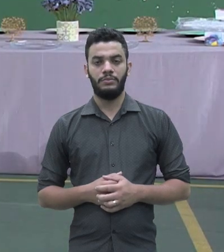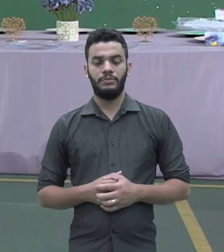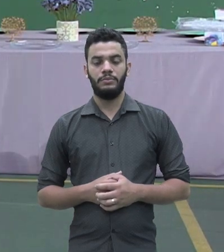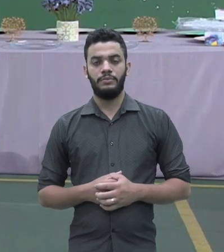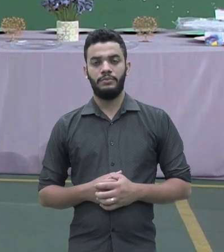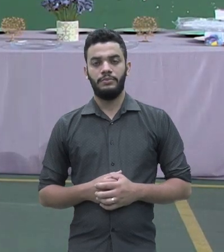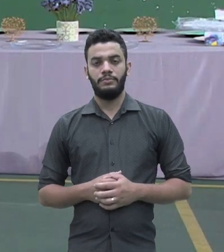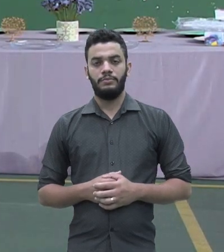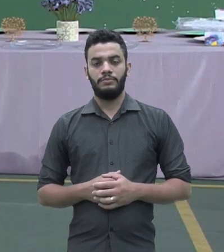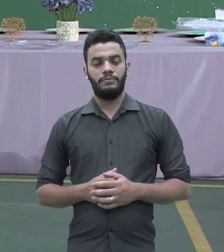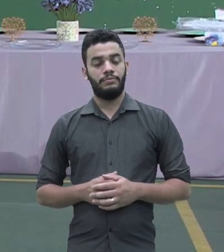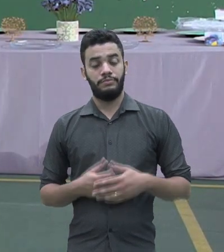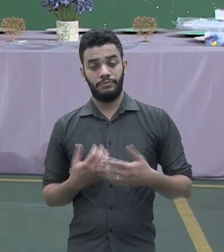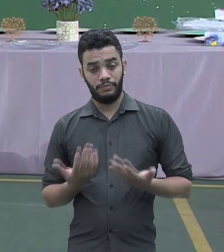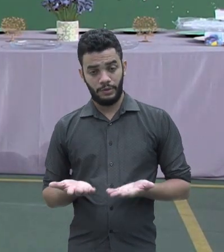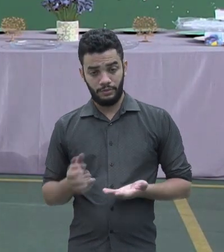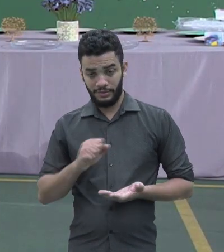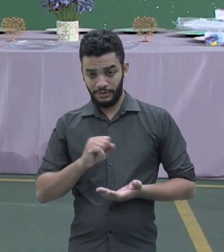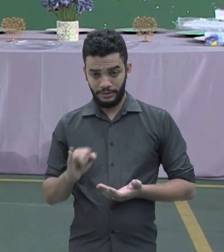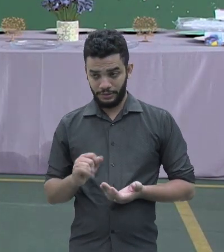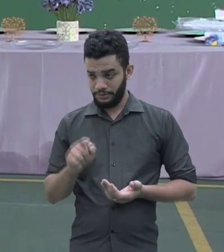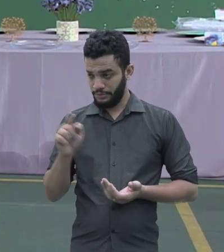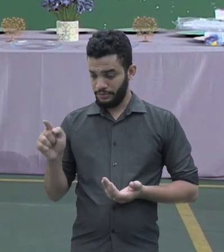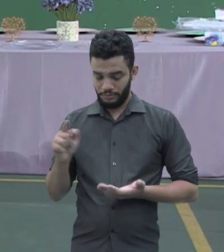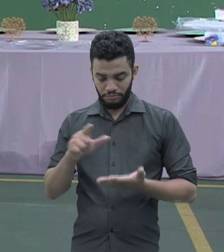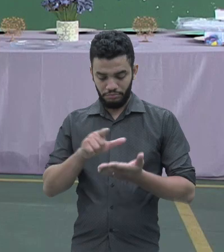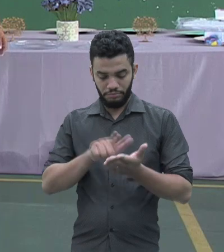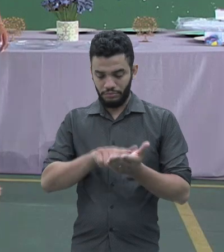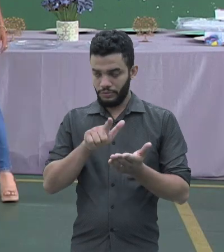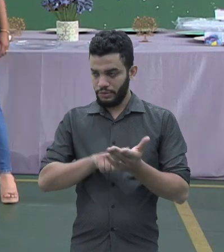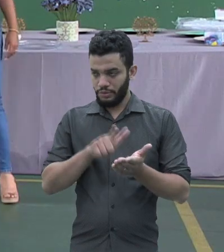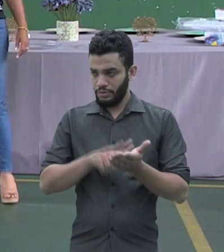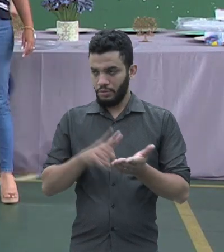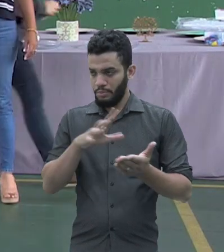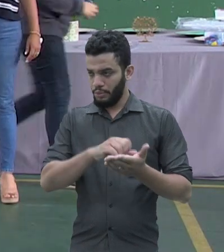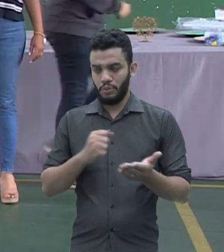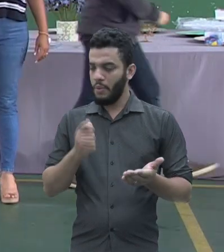Quem não tirou o seu cartão? Todo mundo já pegou o cartão?